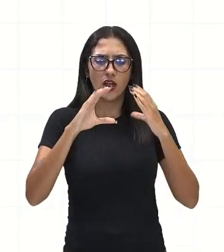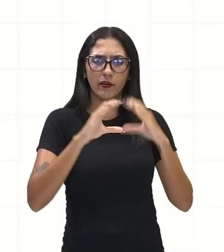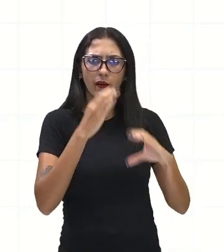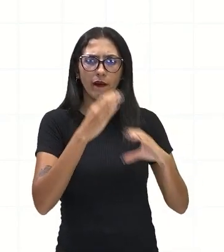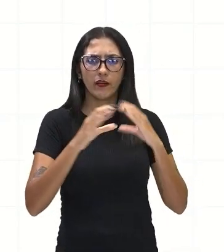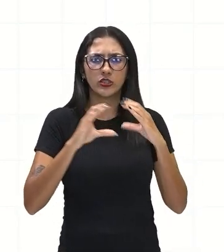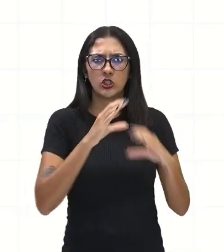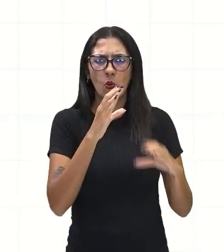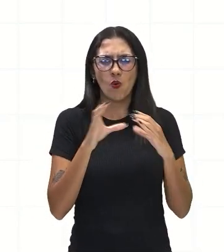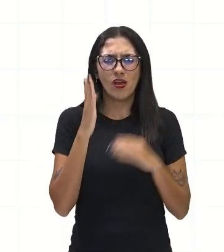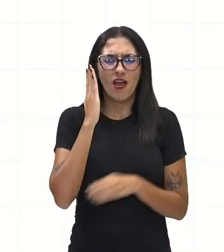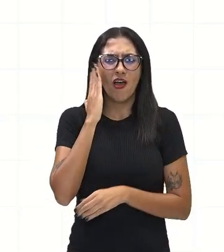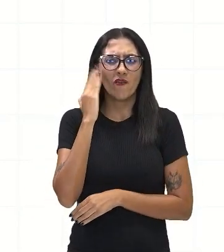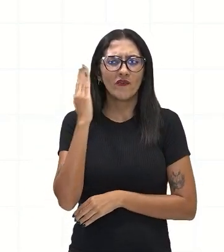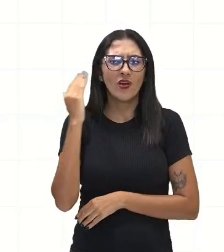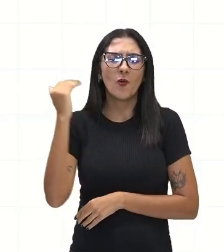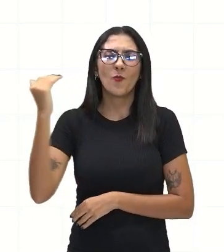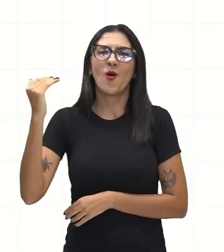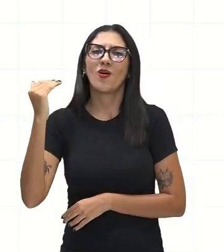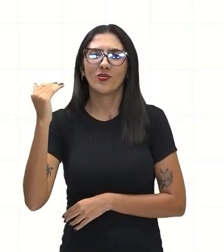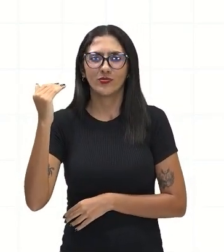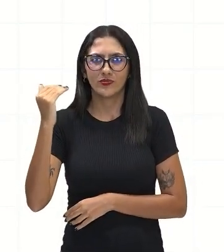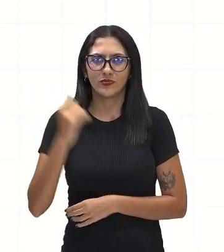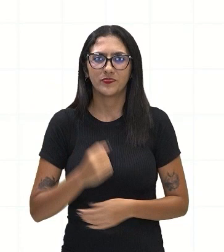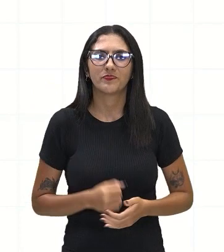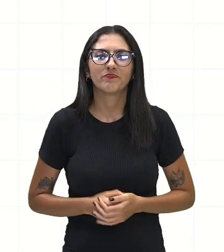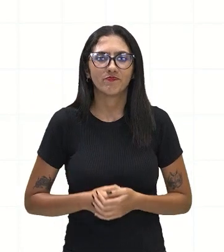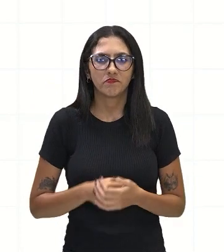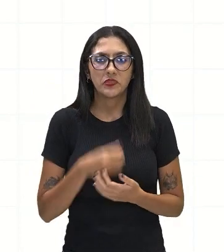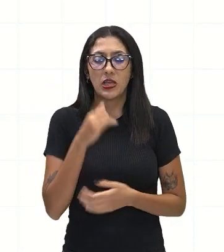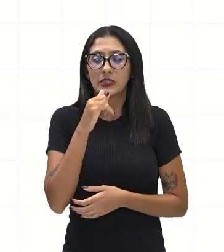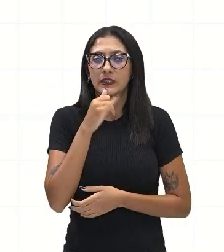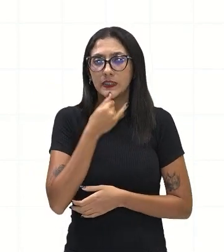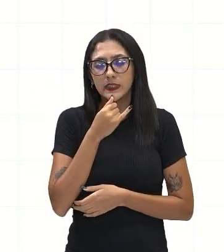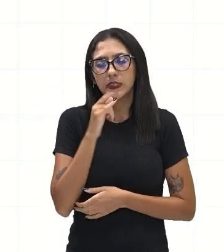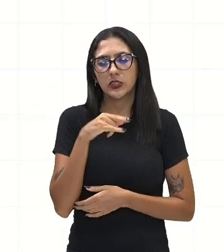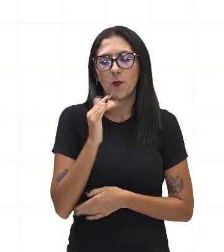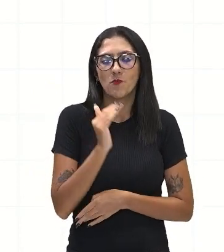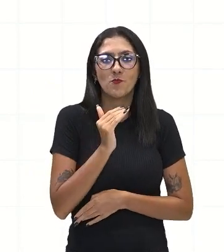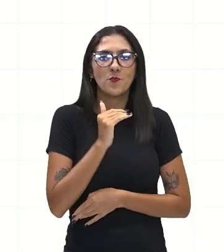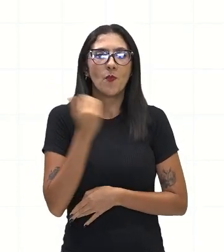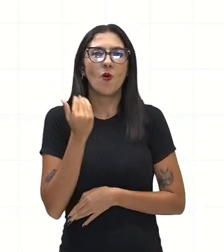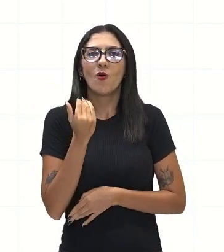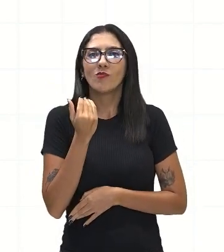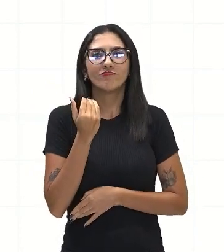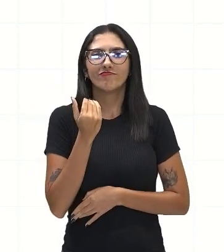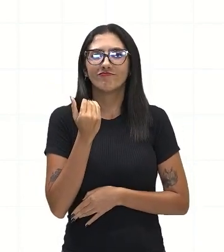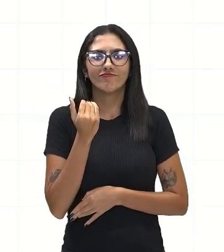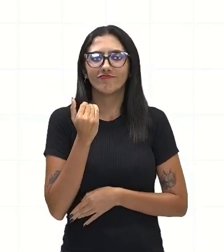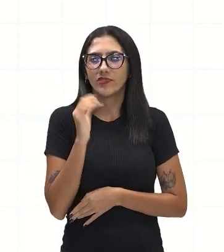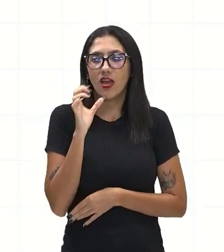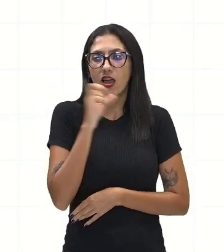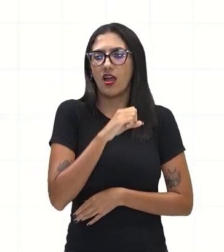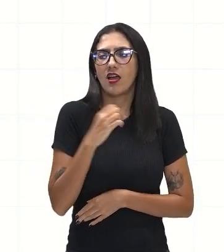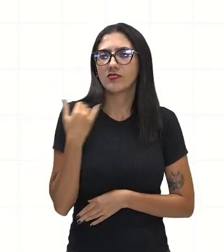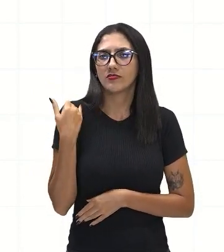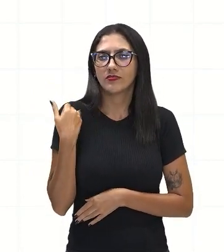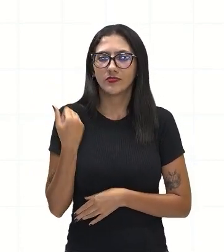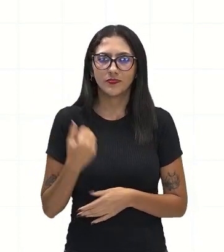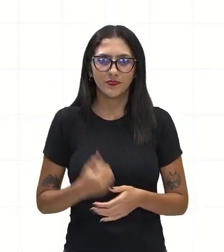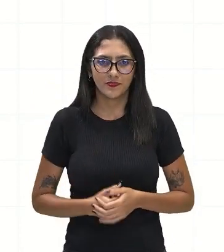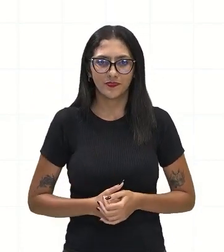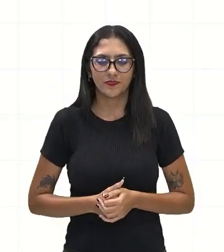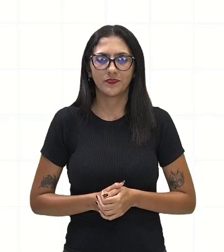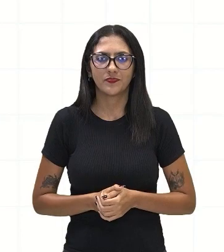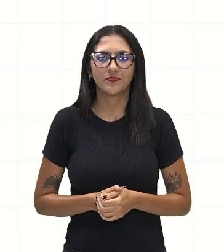de sucesso. Infelizmente, faleceu muito cedo. Agora eu quero que você acompanhe aqui